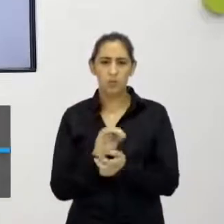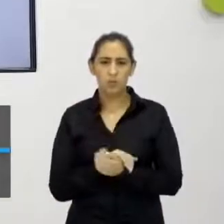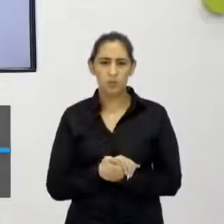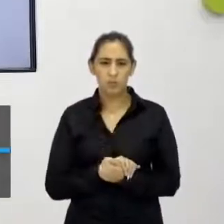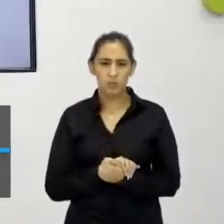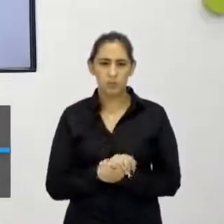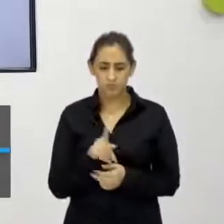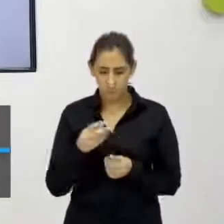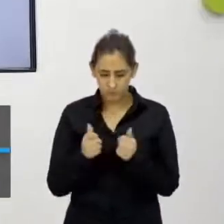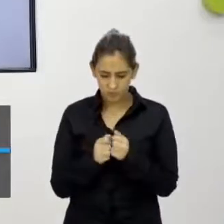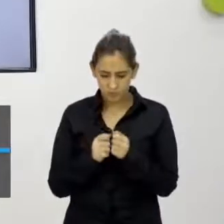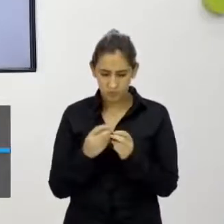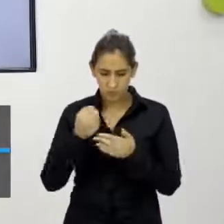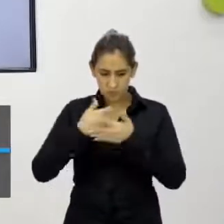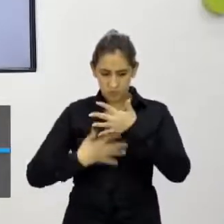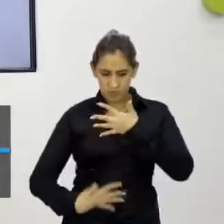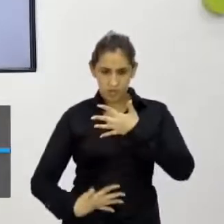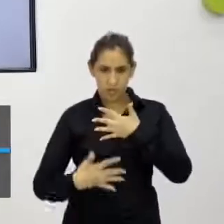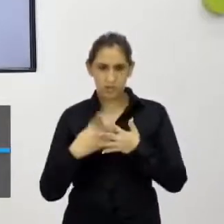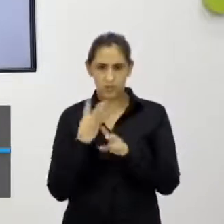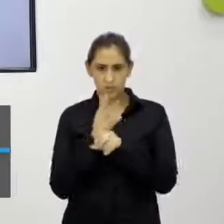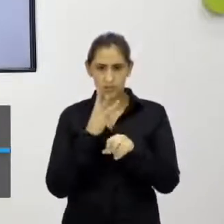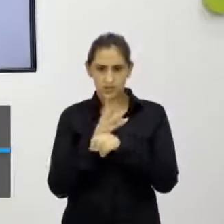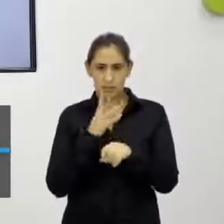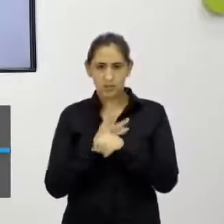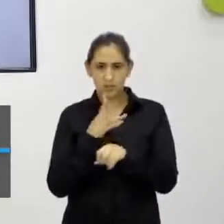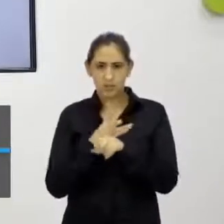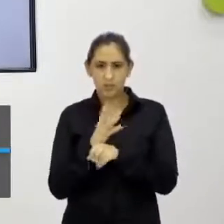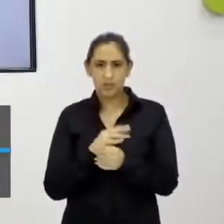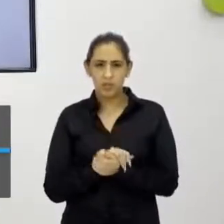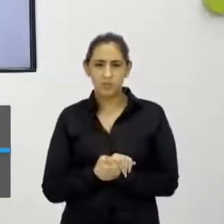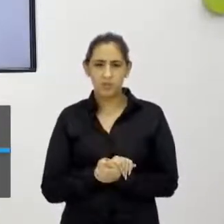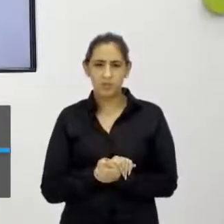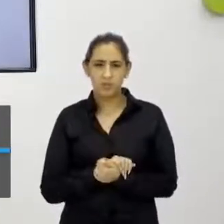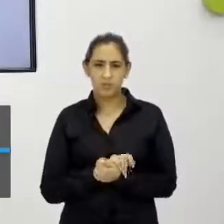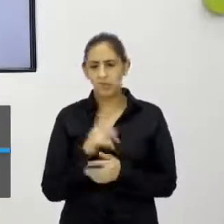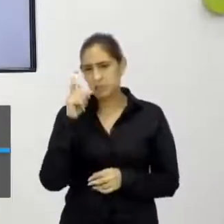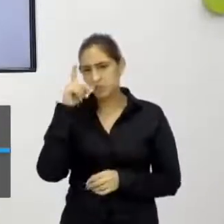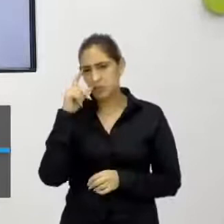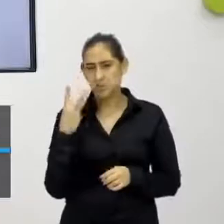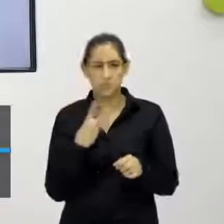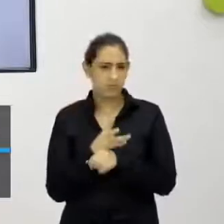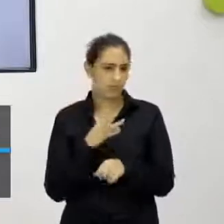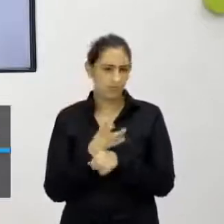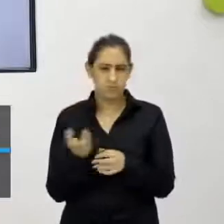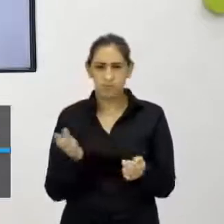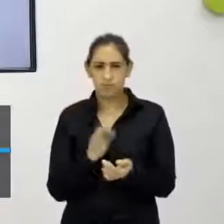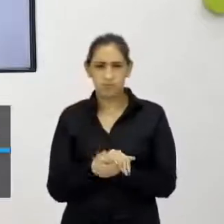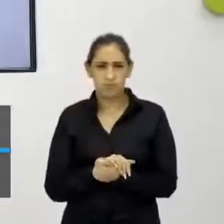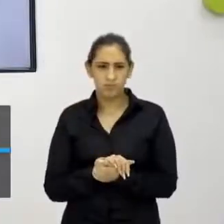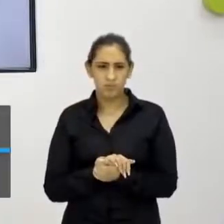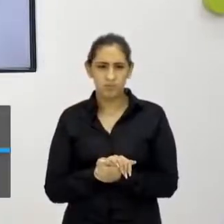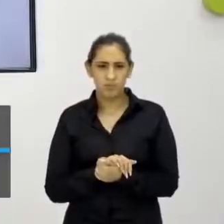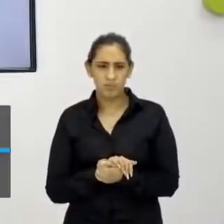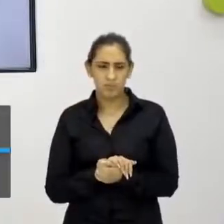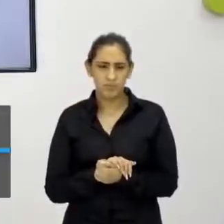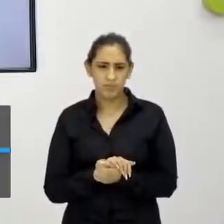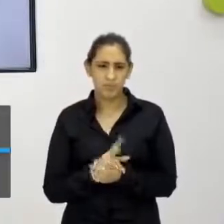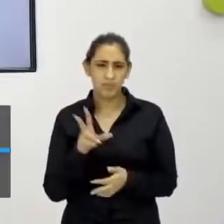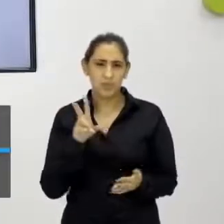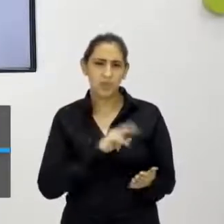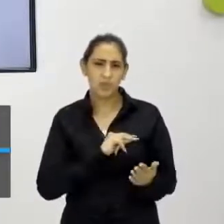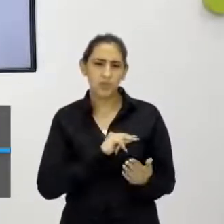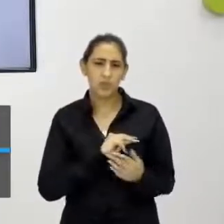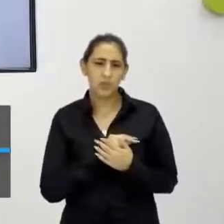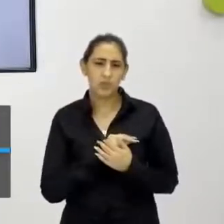vai colocar lá no chat, lá no bate-papo, no WhatsApp lá, falei o nome do negócio, no Instagram, falei outro nome. Você usa lá e aí nossa,